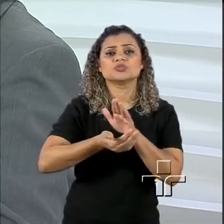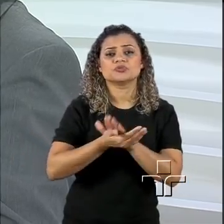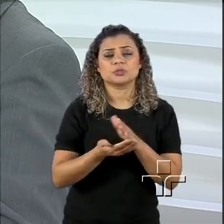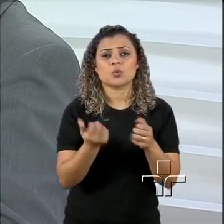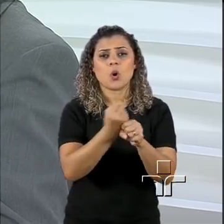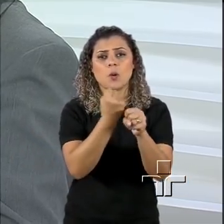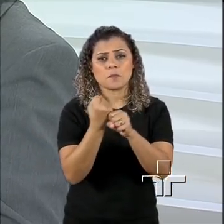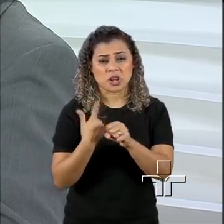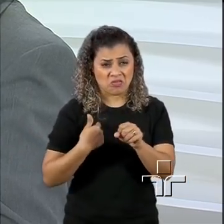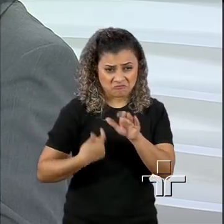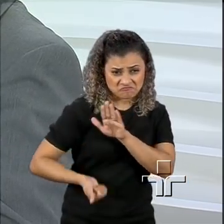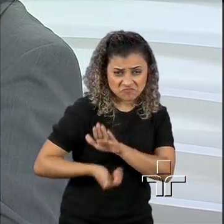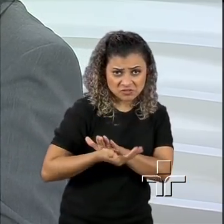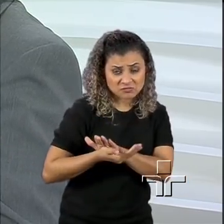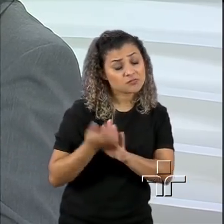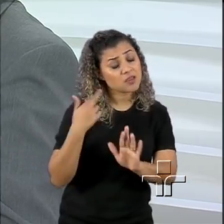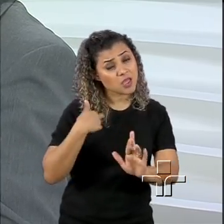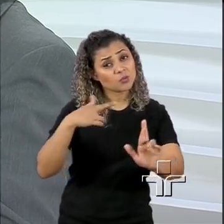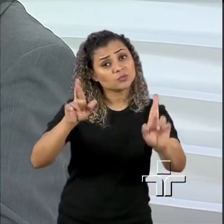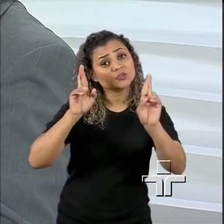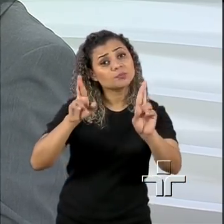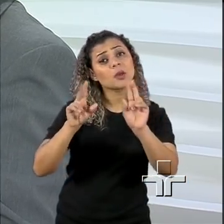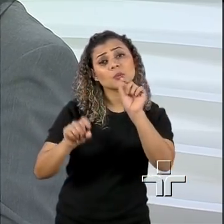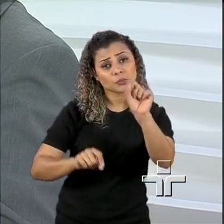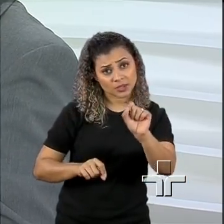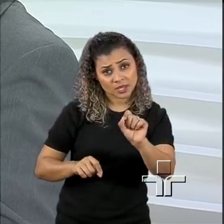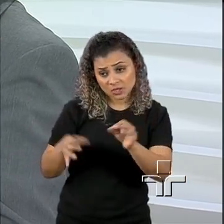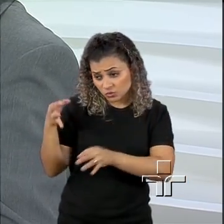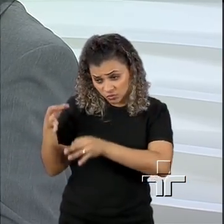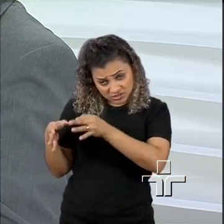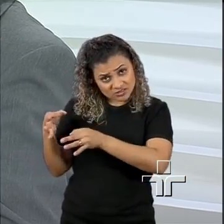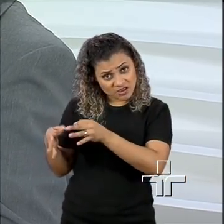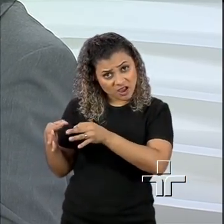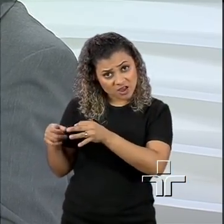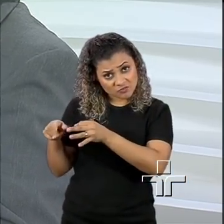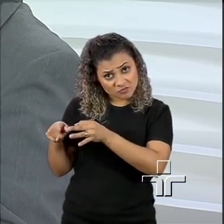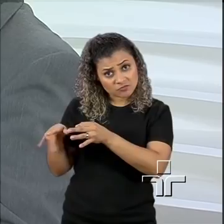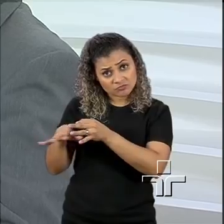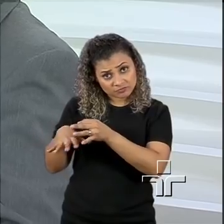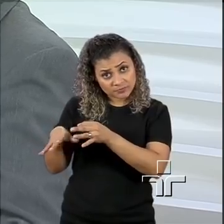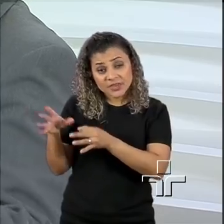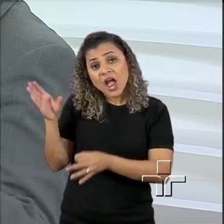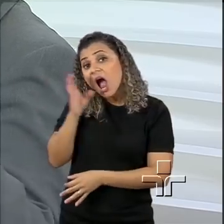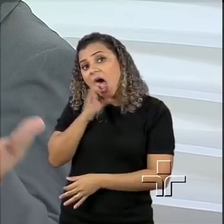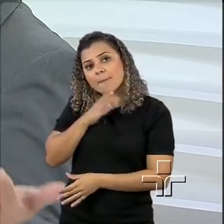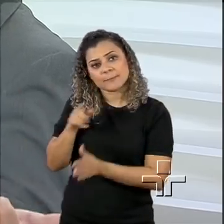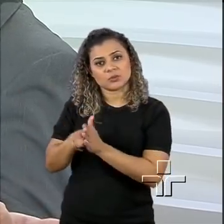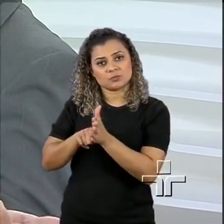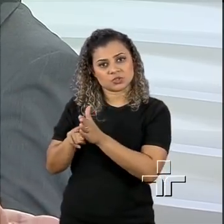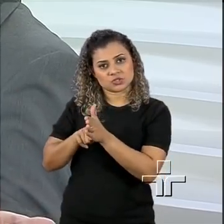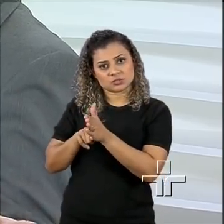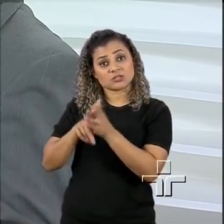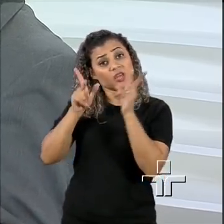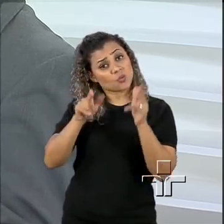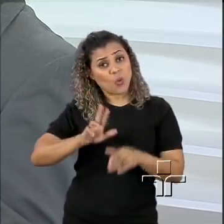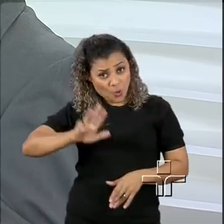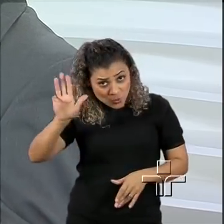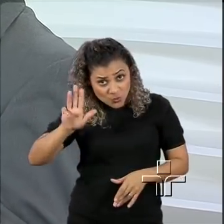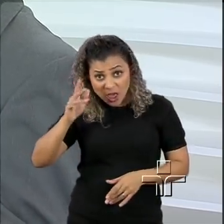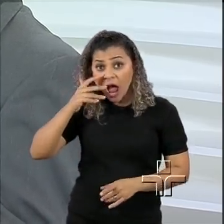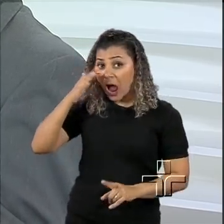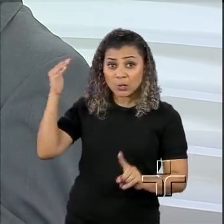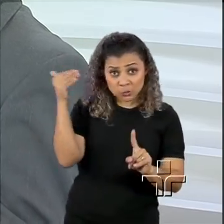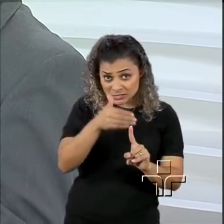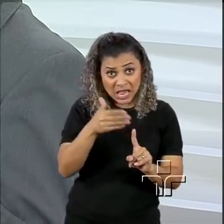Aliás, eu espero que o Judiciário seja ágil, como foi ágil com o presidente Lula para condená-lo